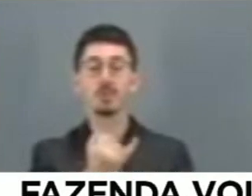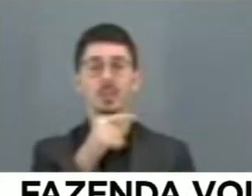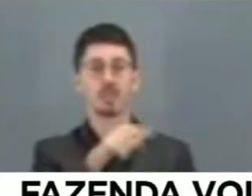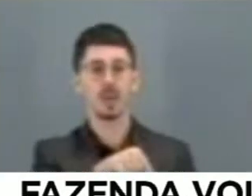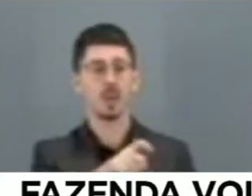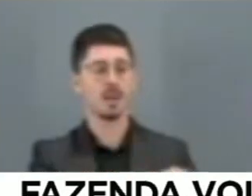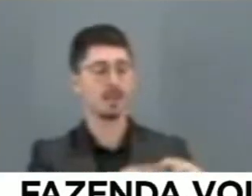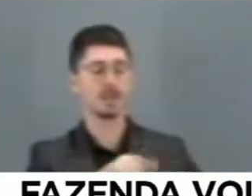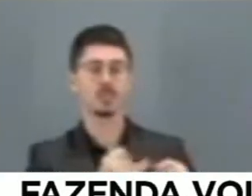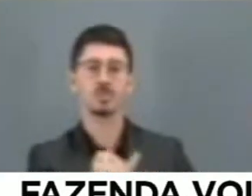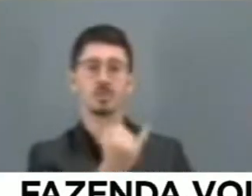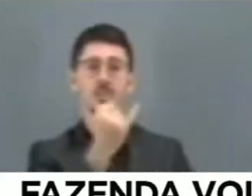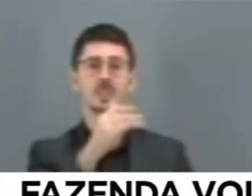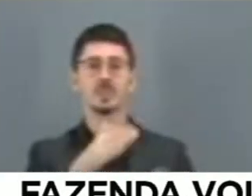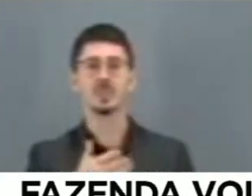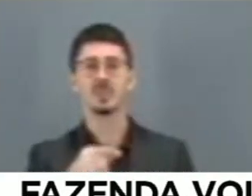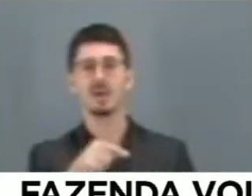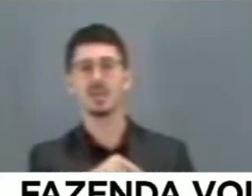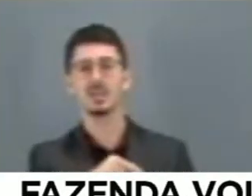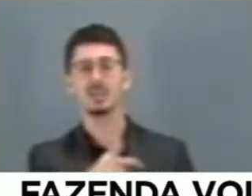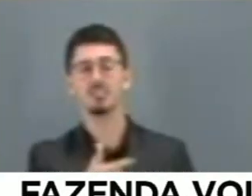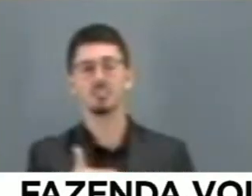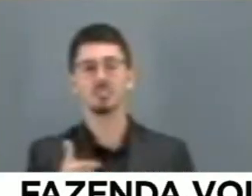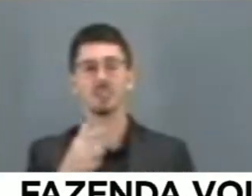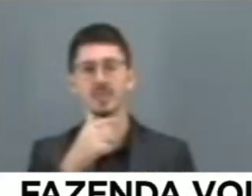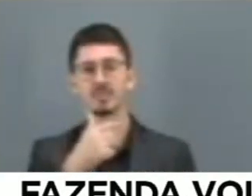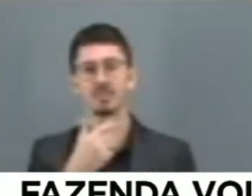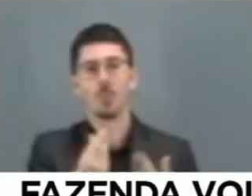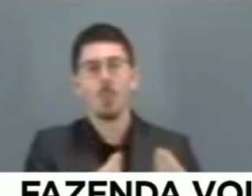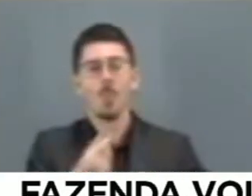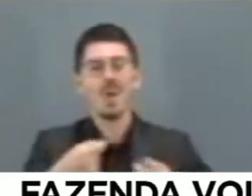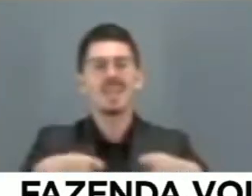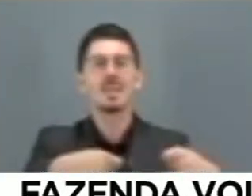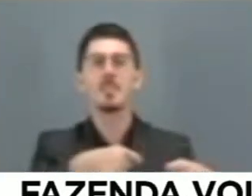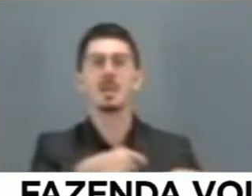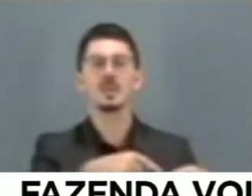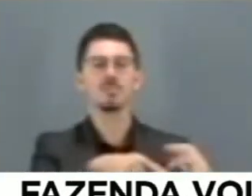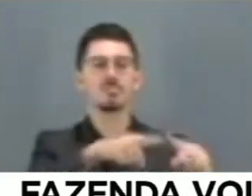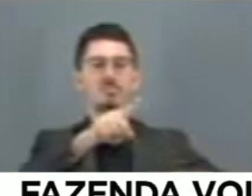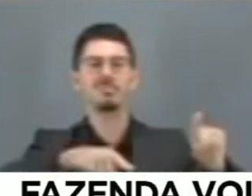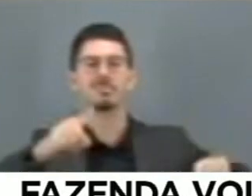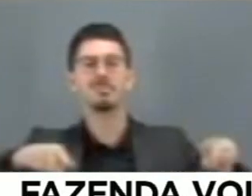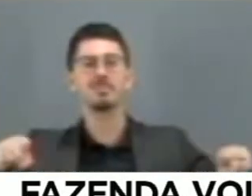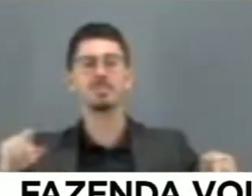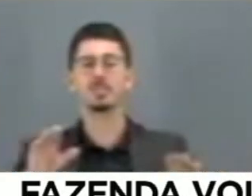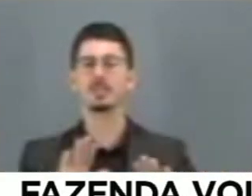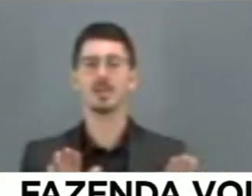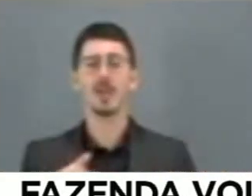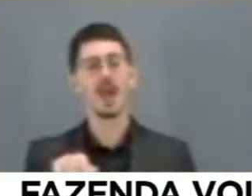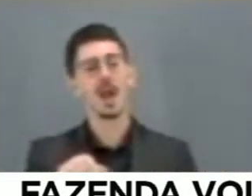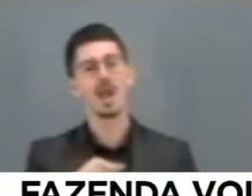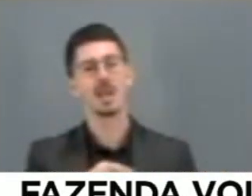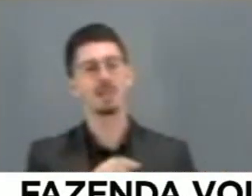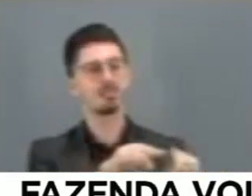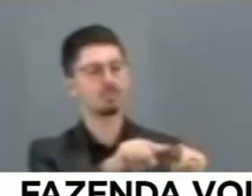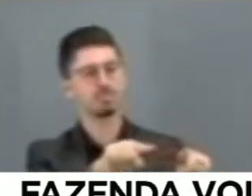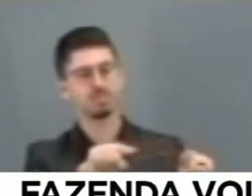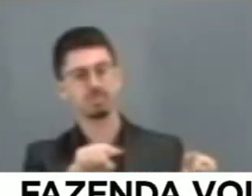e onde a demanda não tem muito como variar, ela é mais ou menos constante com pequenas